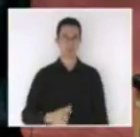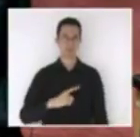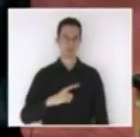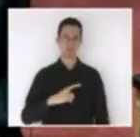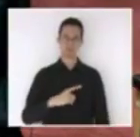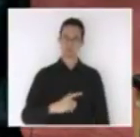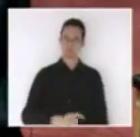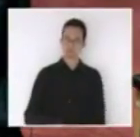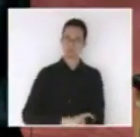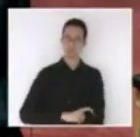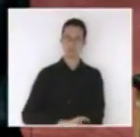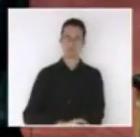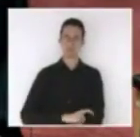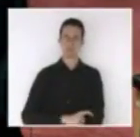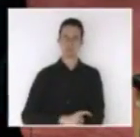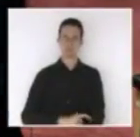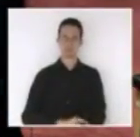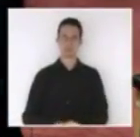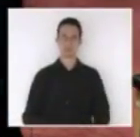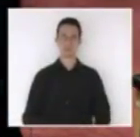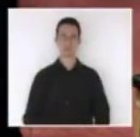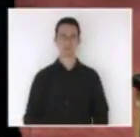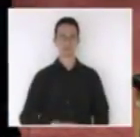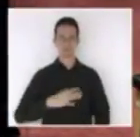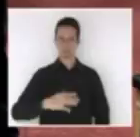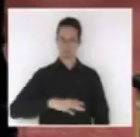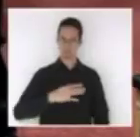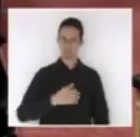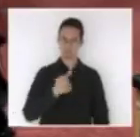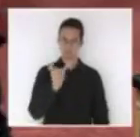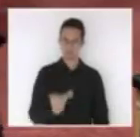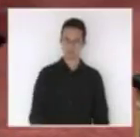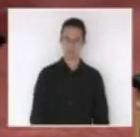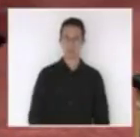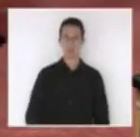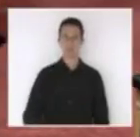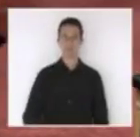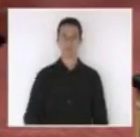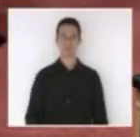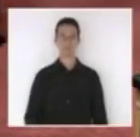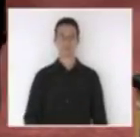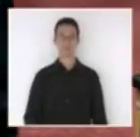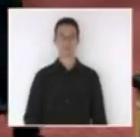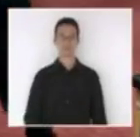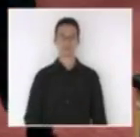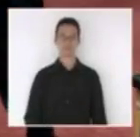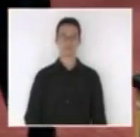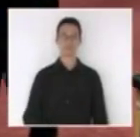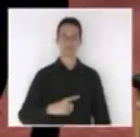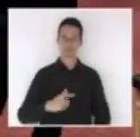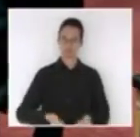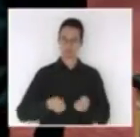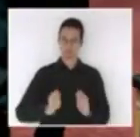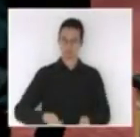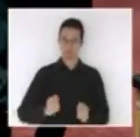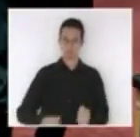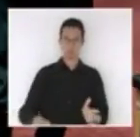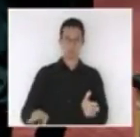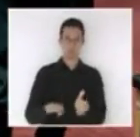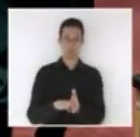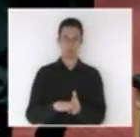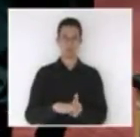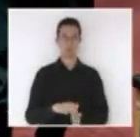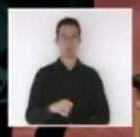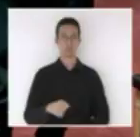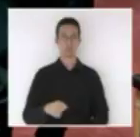com rompantes de valente. Já bem perto da mocita, deu de rédea e esbarrou. Mas o potro